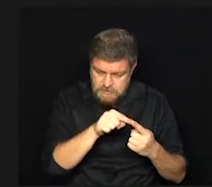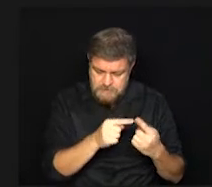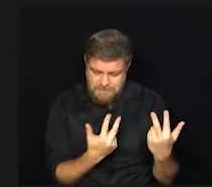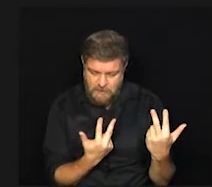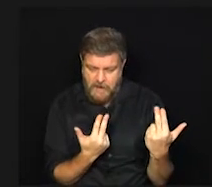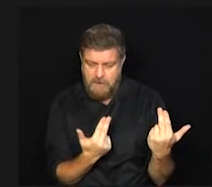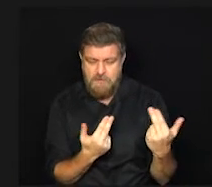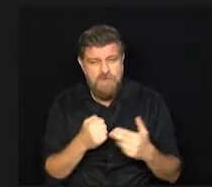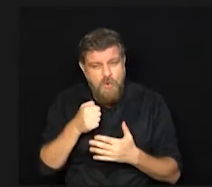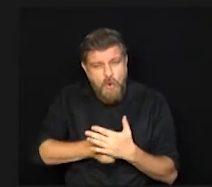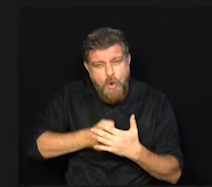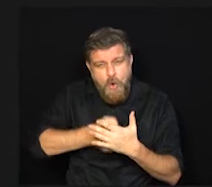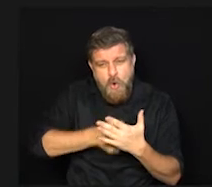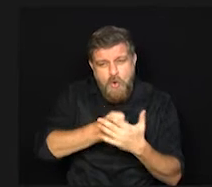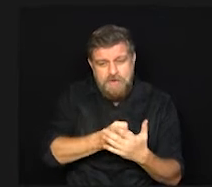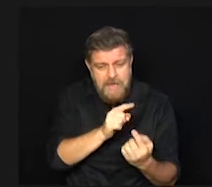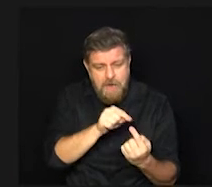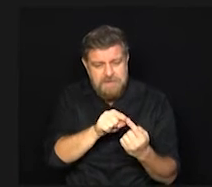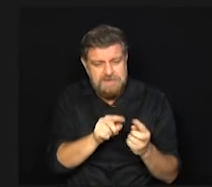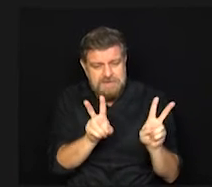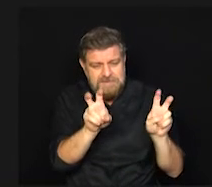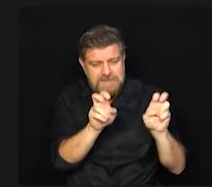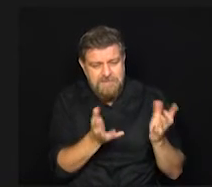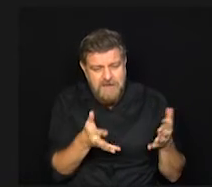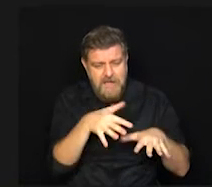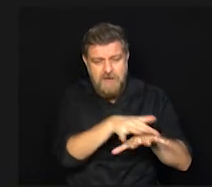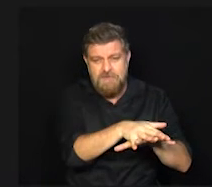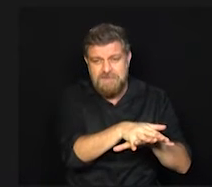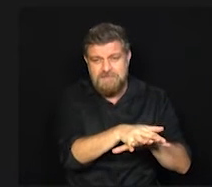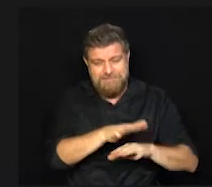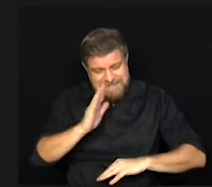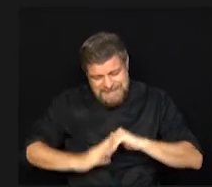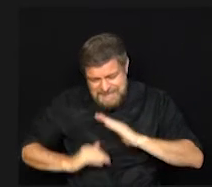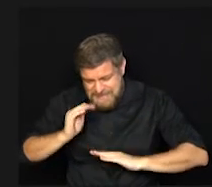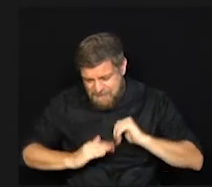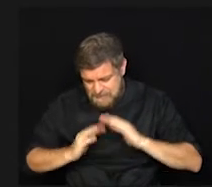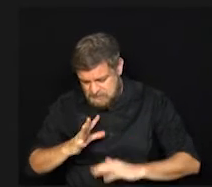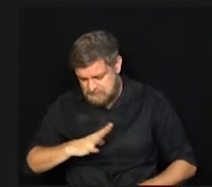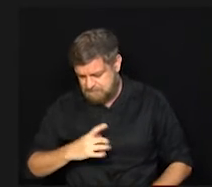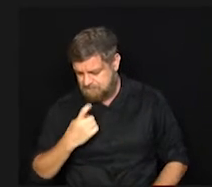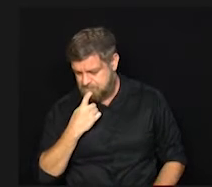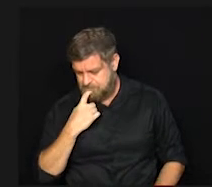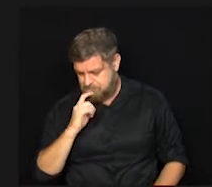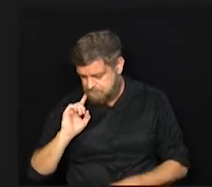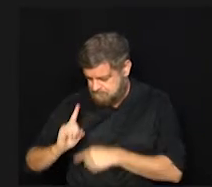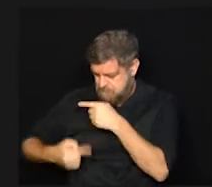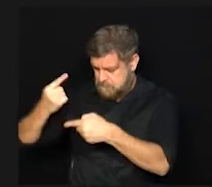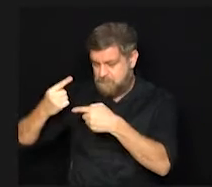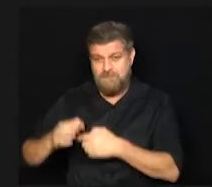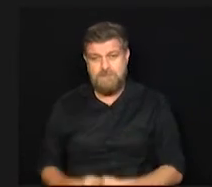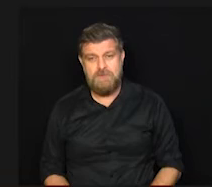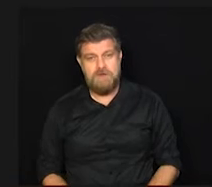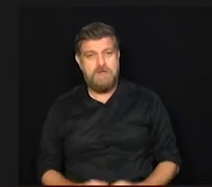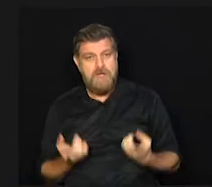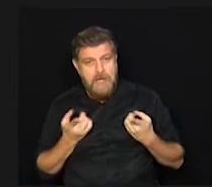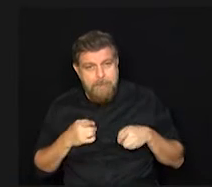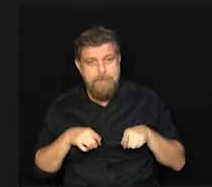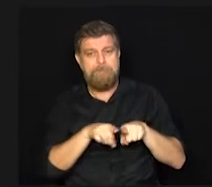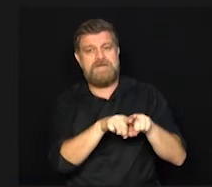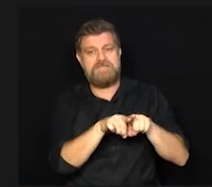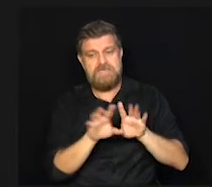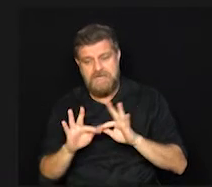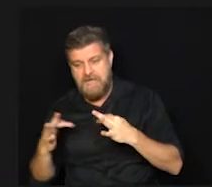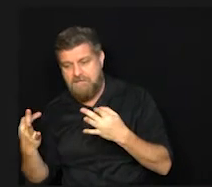a lutar por inclusão, a trazer essa tão sonhada inclusão para a nossa realidade, isso é uma parceria com as